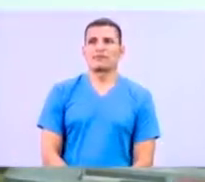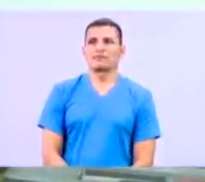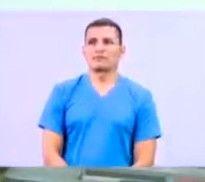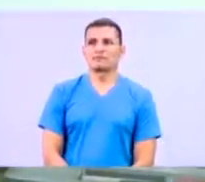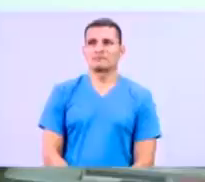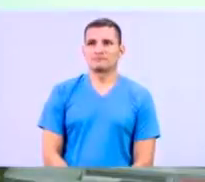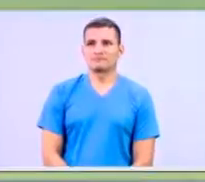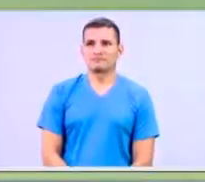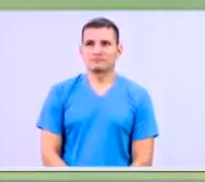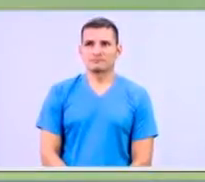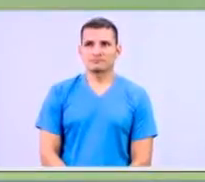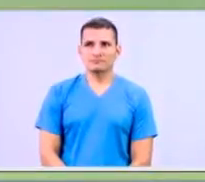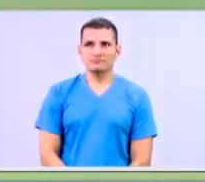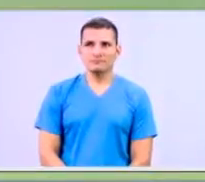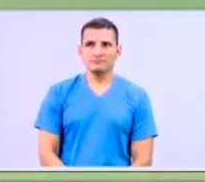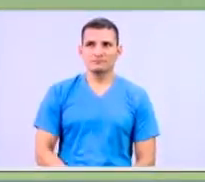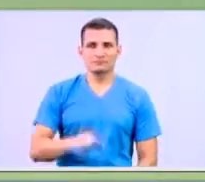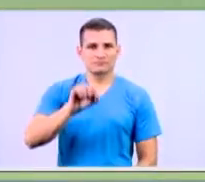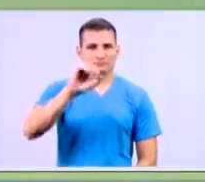outro padrão? O